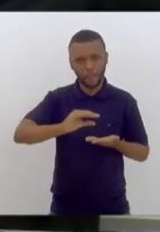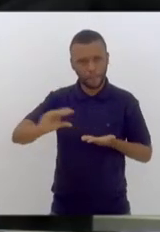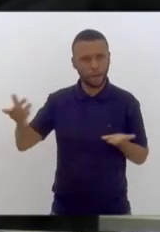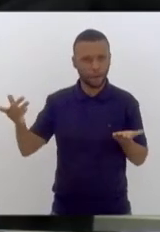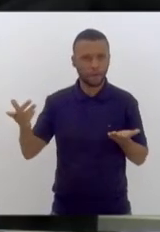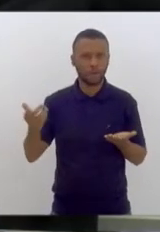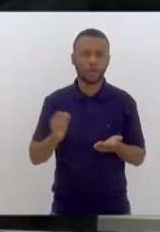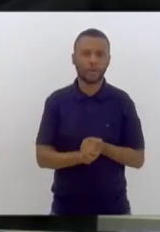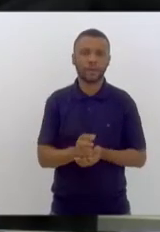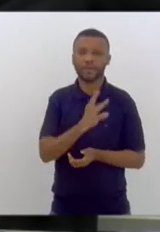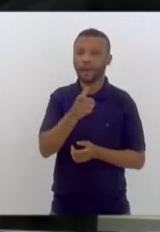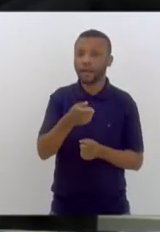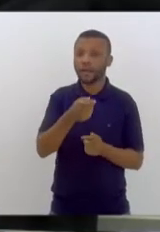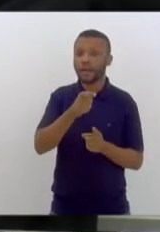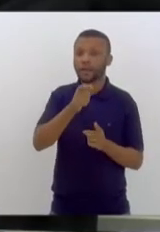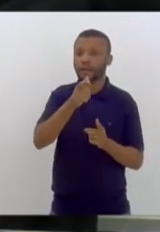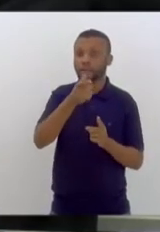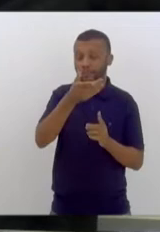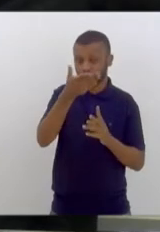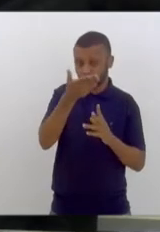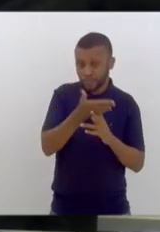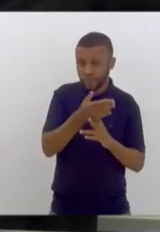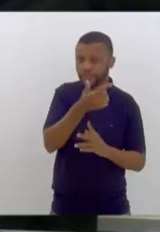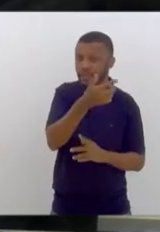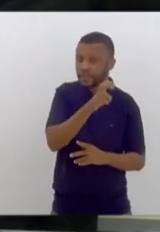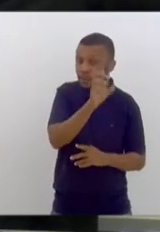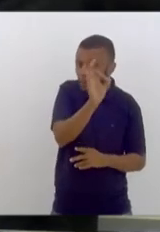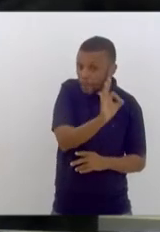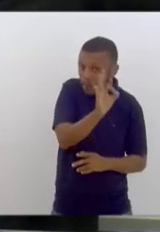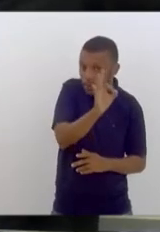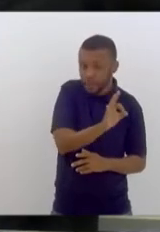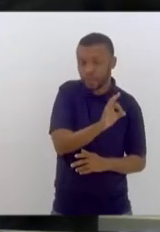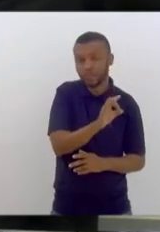que dividirão, né, os 25% da cota parte dos municípios.